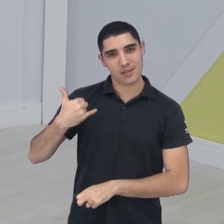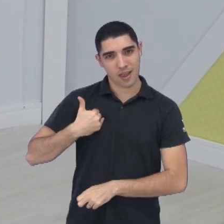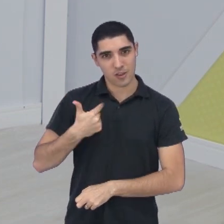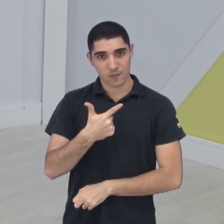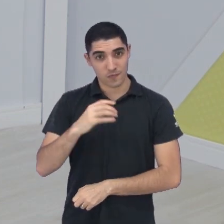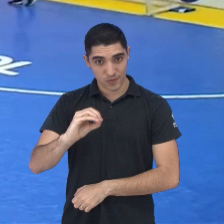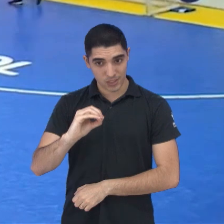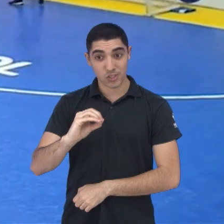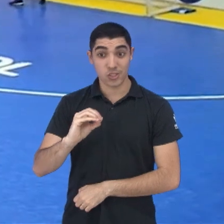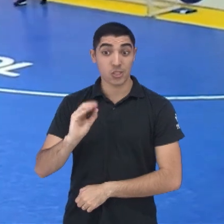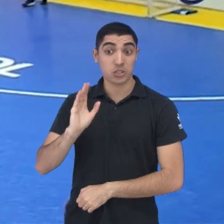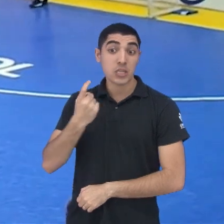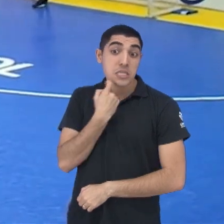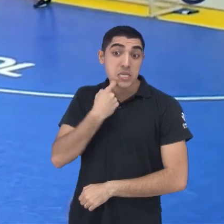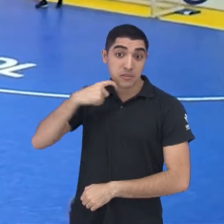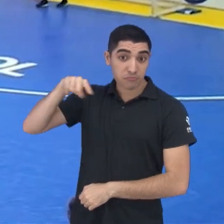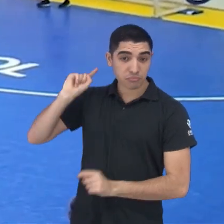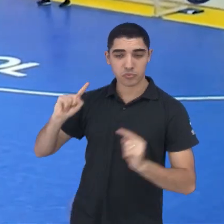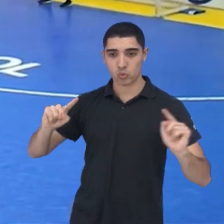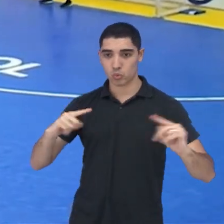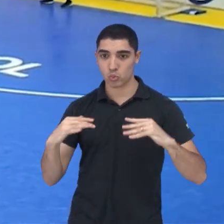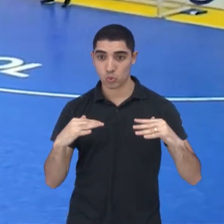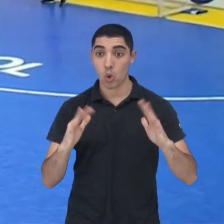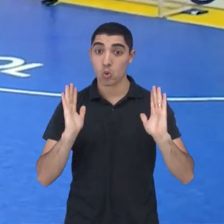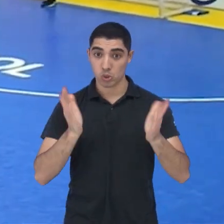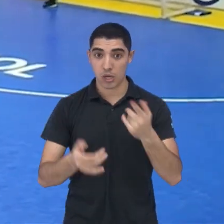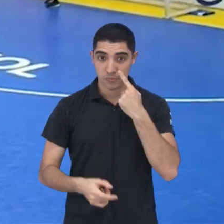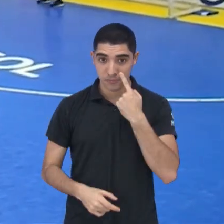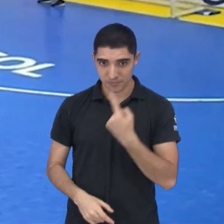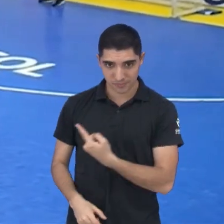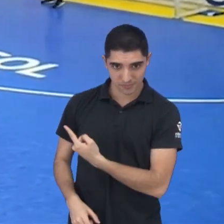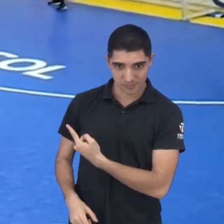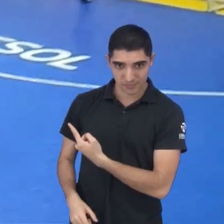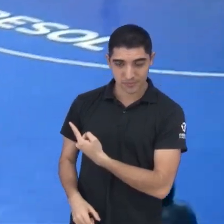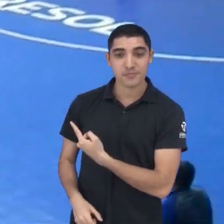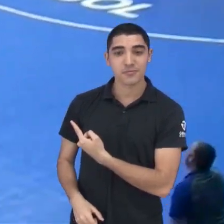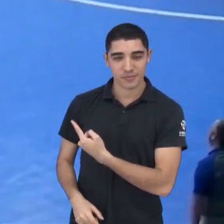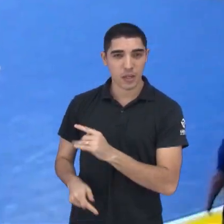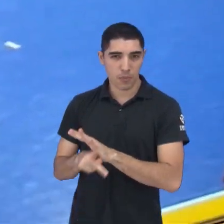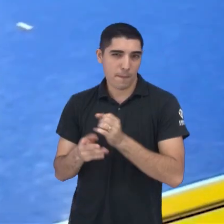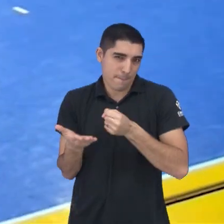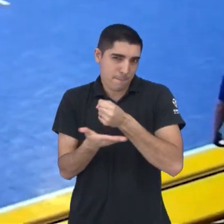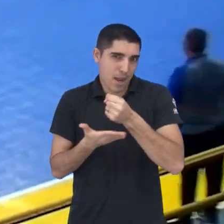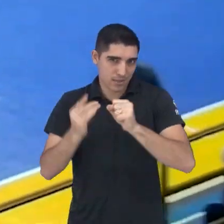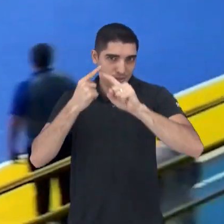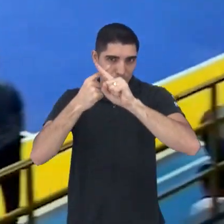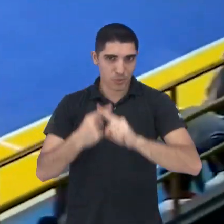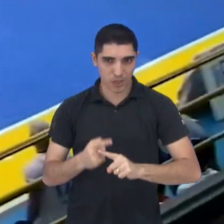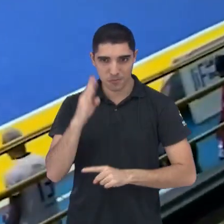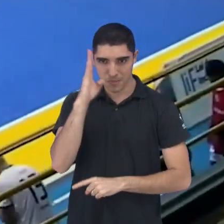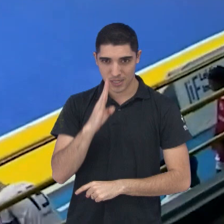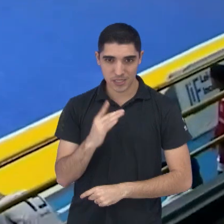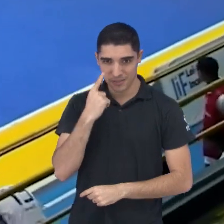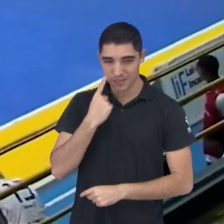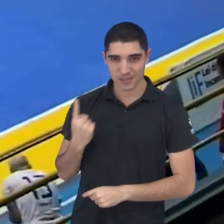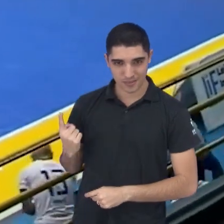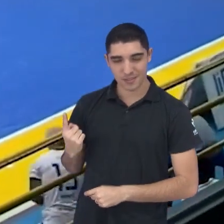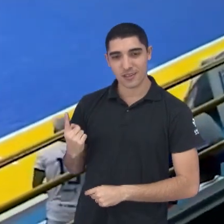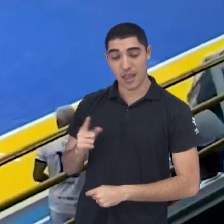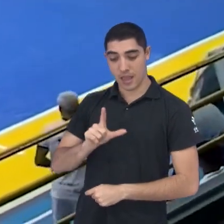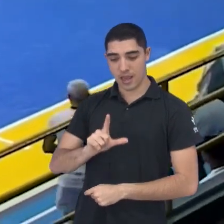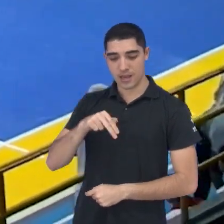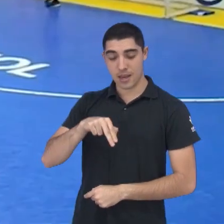última sexta-feira, pela penúltima rodada da primeira fase. Você tá vendo os gols aí, ó, pela Talentos LNF, que é sempre válido lembrar que é o Campeonato